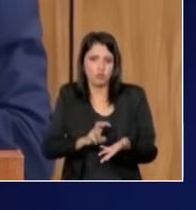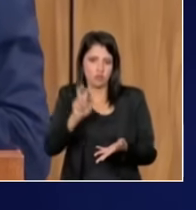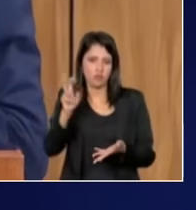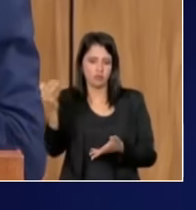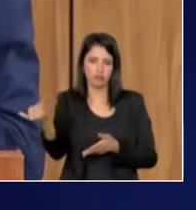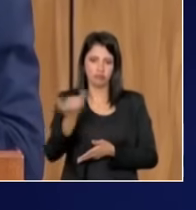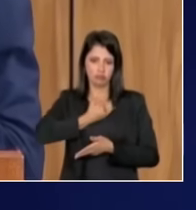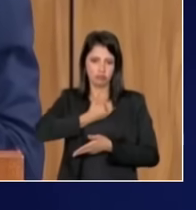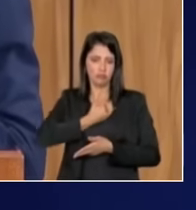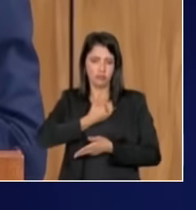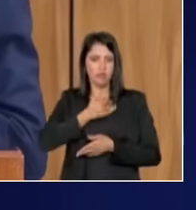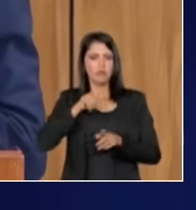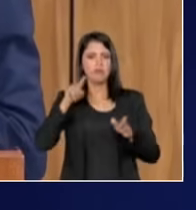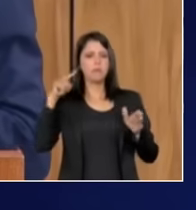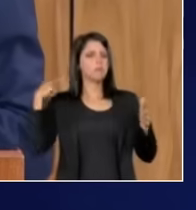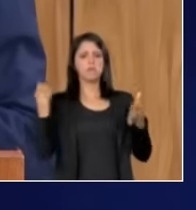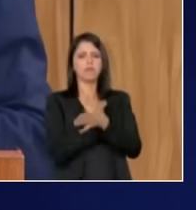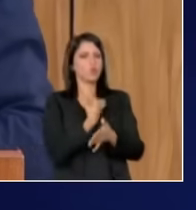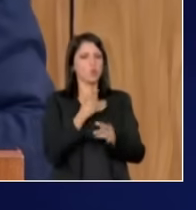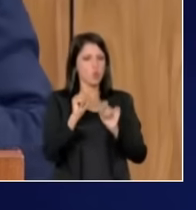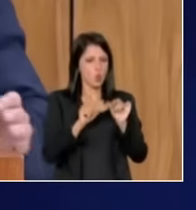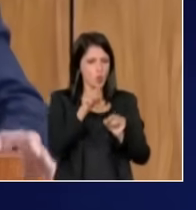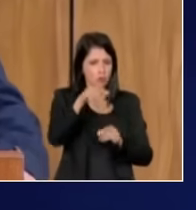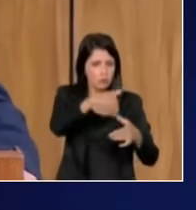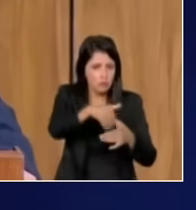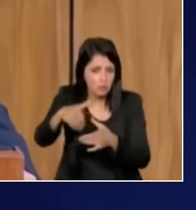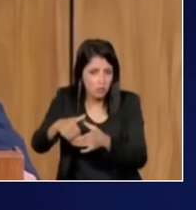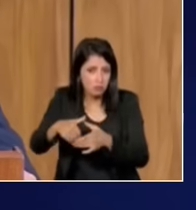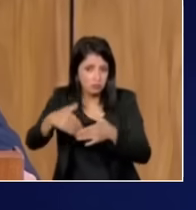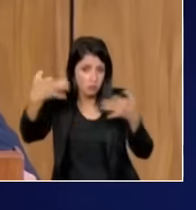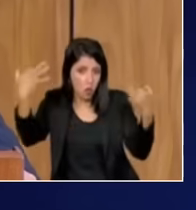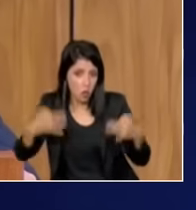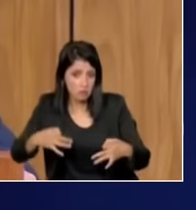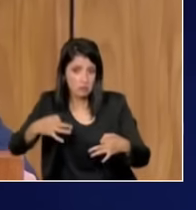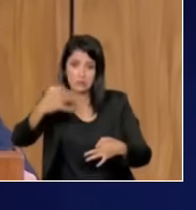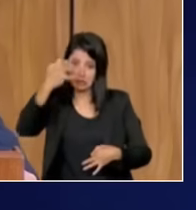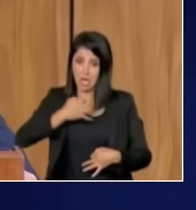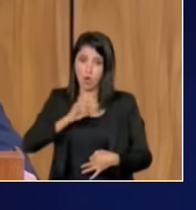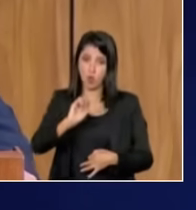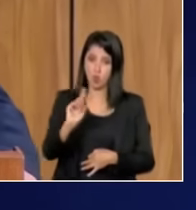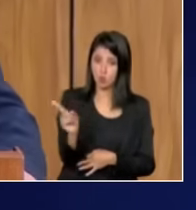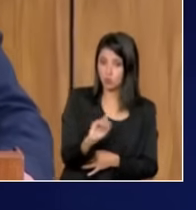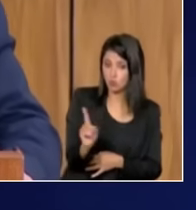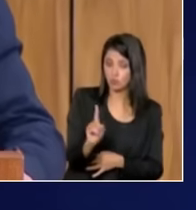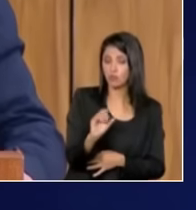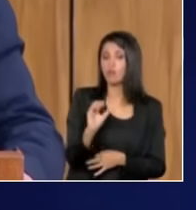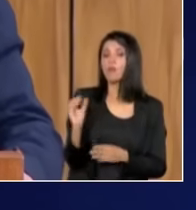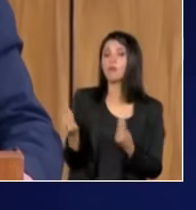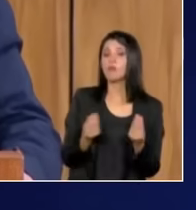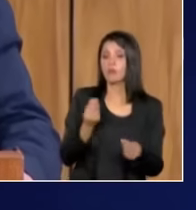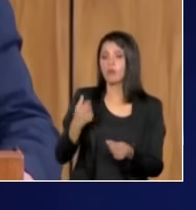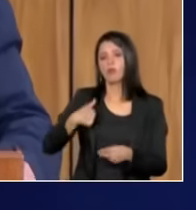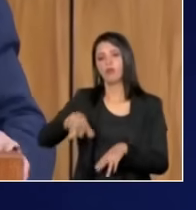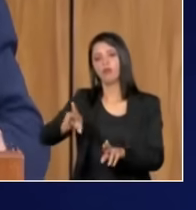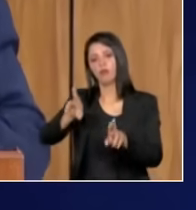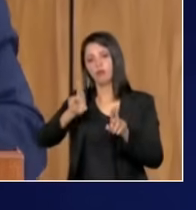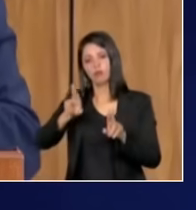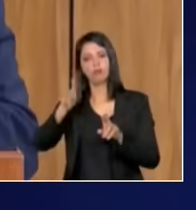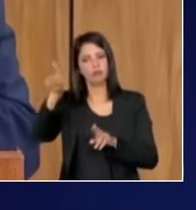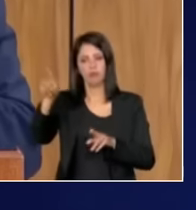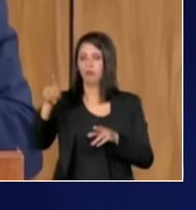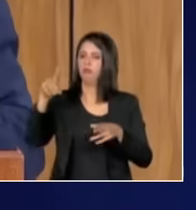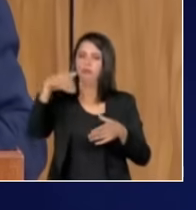Agora, a pergunta de vocês é se essas eleições vão ser honestas ou não. Eu espero que as eleições sejam as